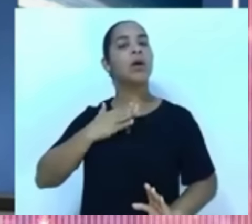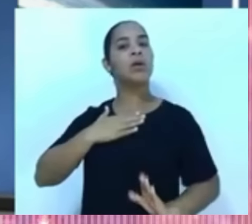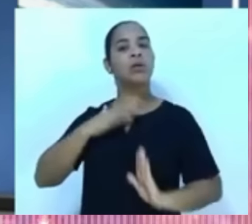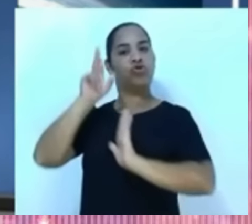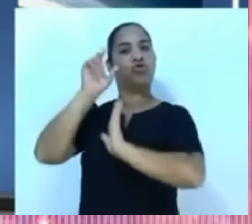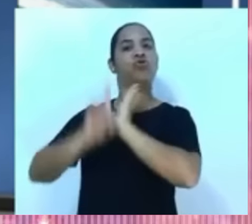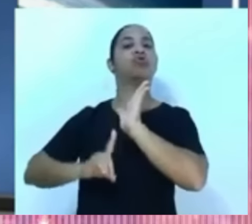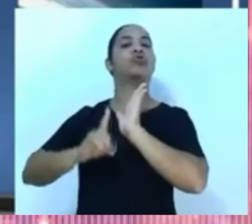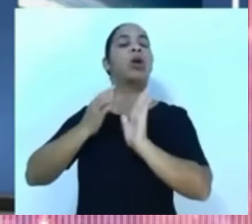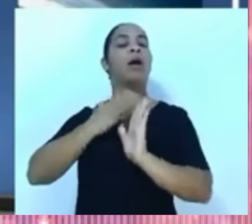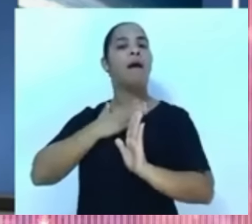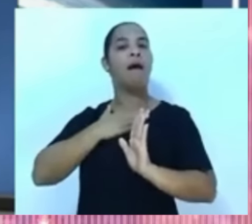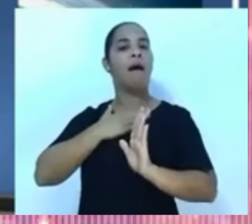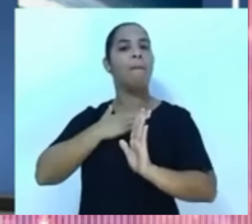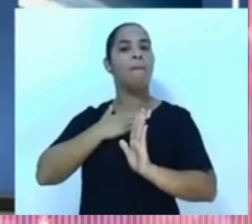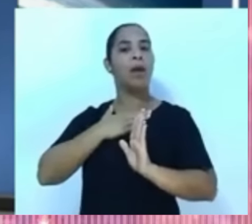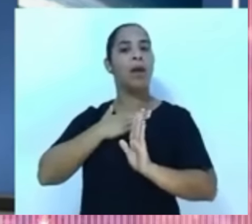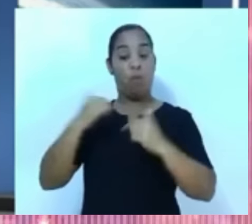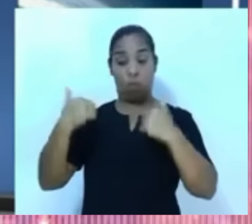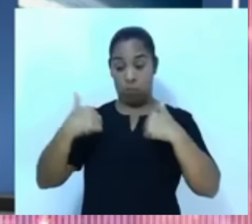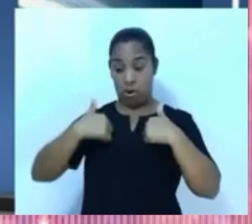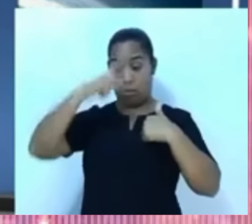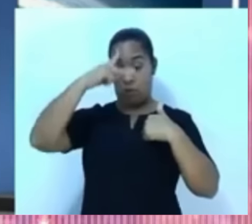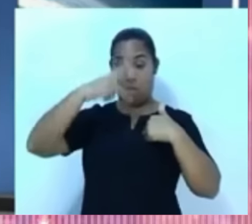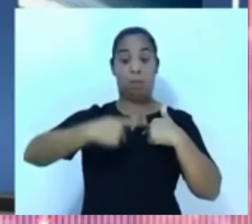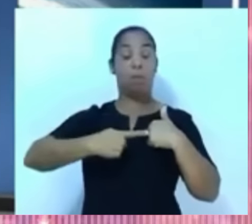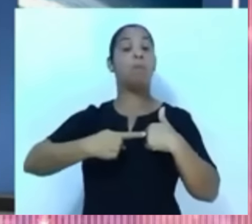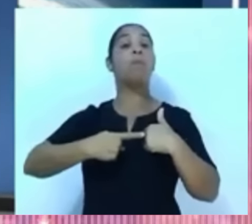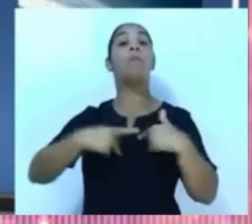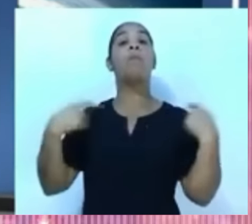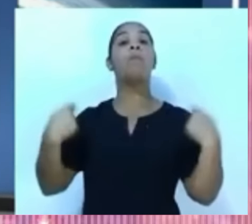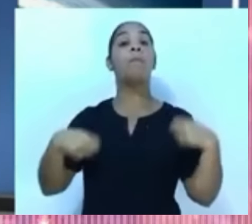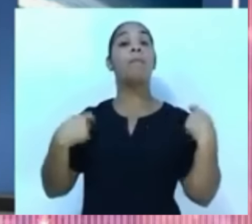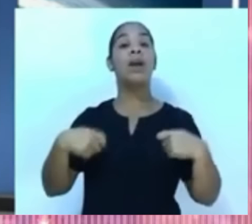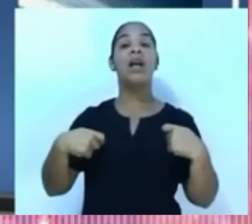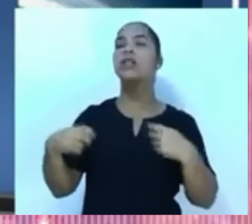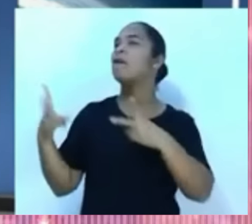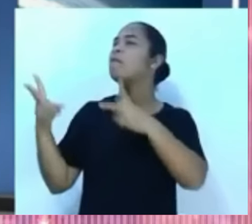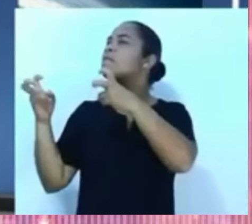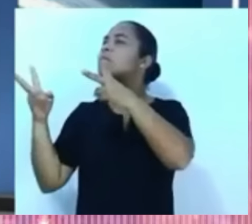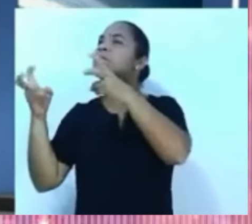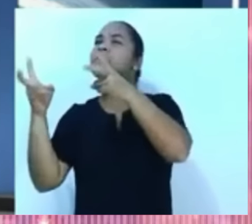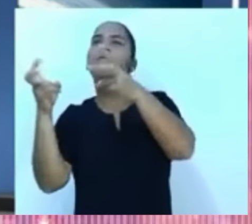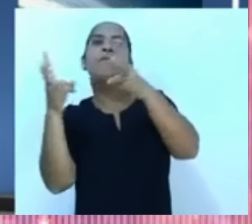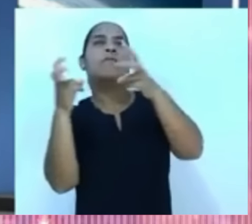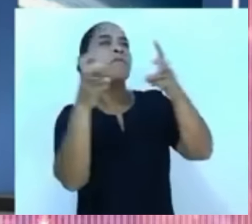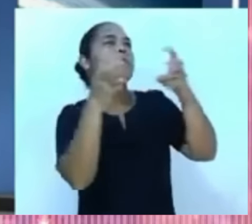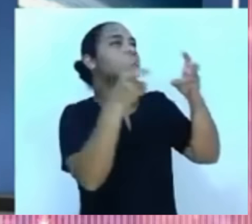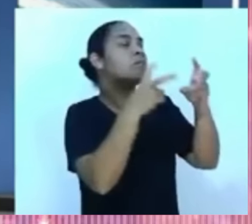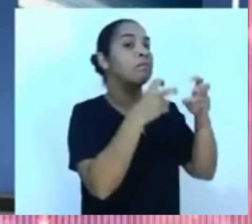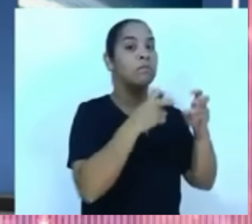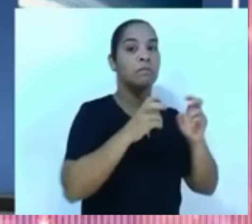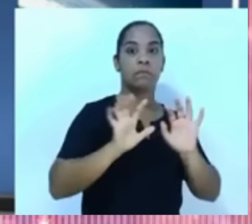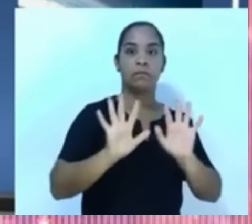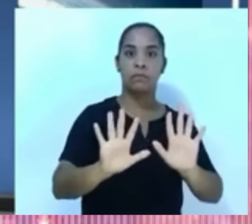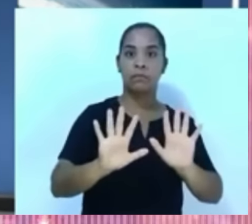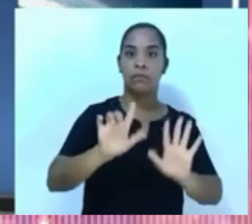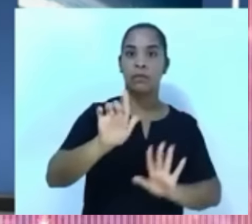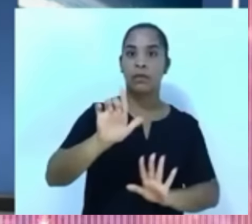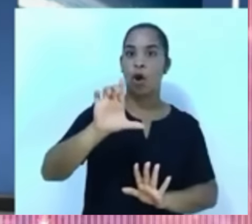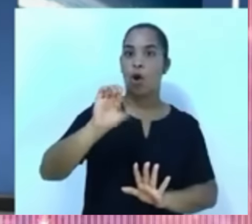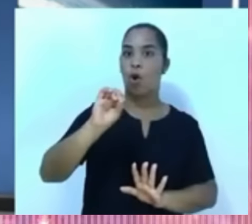permitimos de a nós próprios desfrutarmos de tudo essa globalização é nada mais